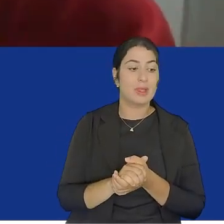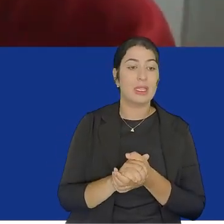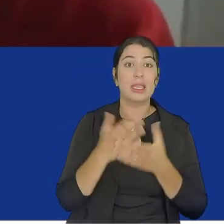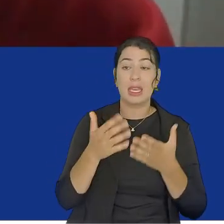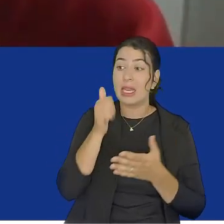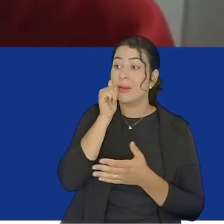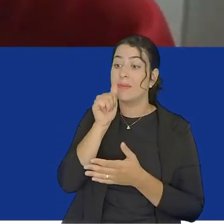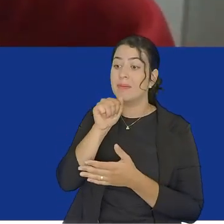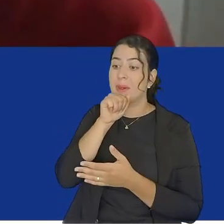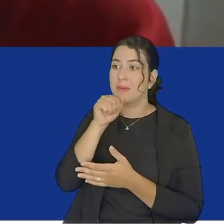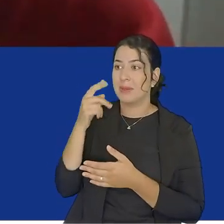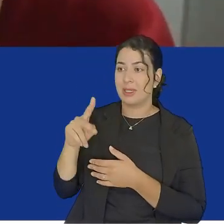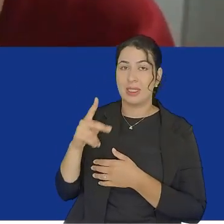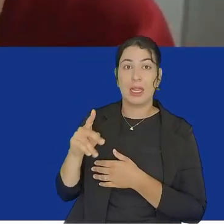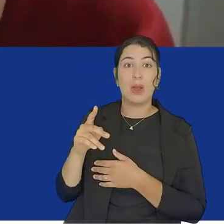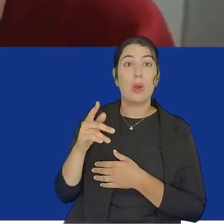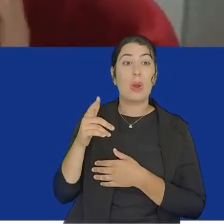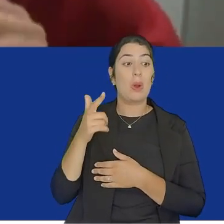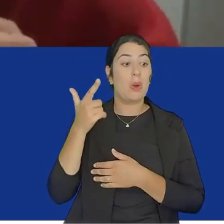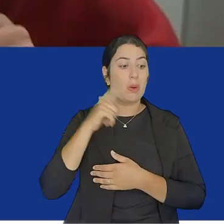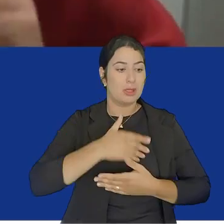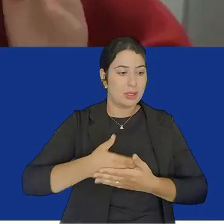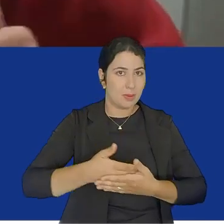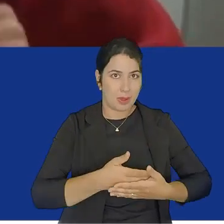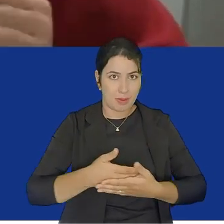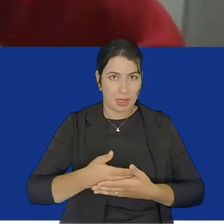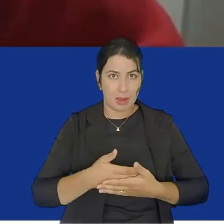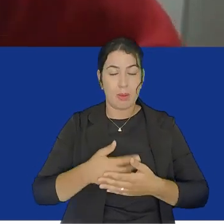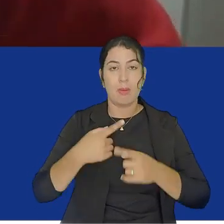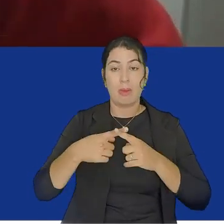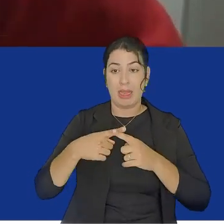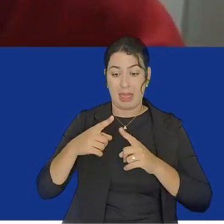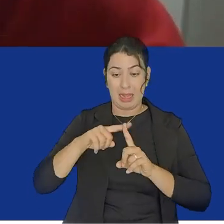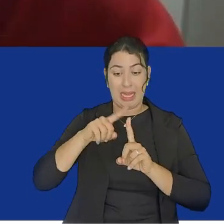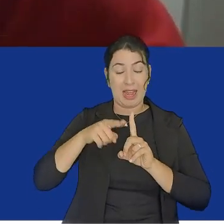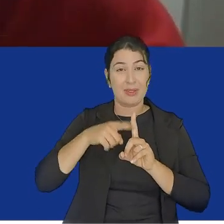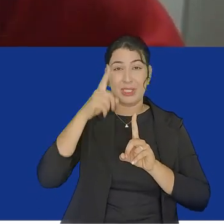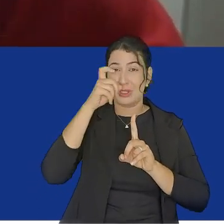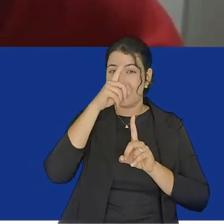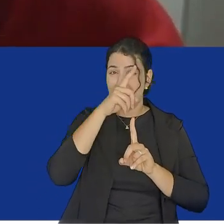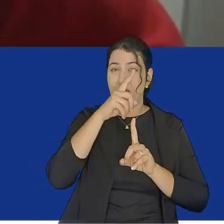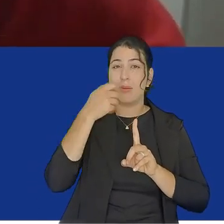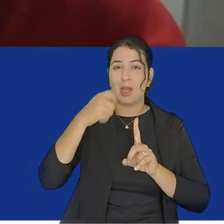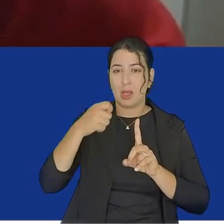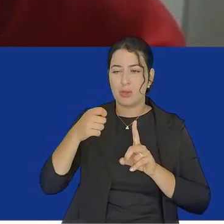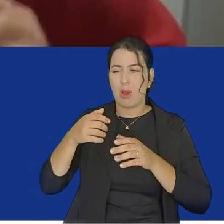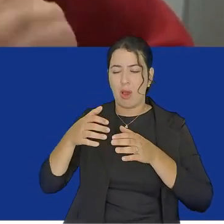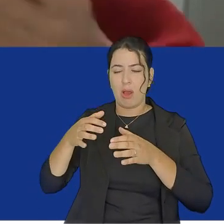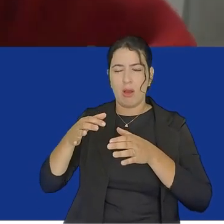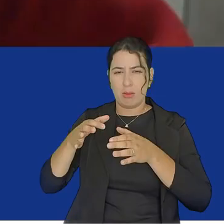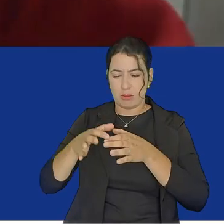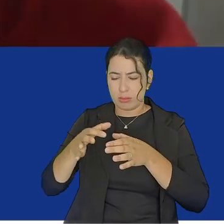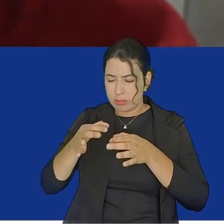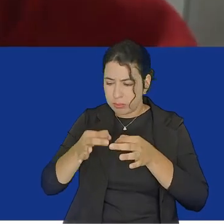conseguiu aquele bebê por inseminação artificial, que ela já vinha, né, que ela já tinha tentado, e ela não era uma pessoa que tinha dinheiro para isso,